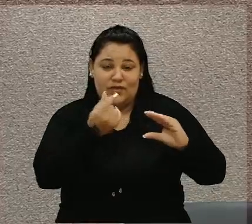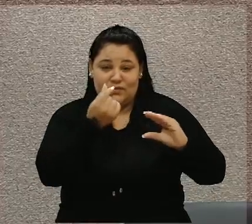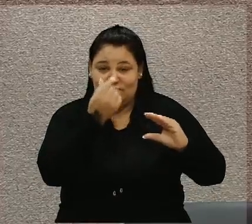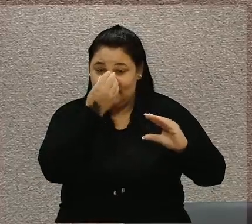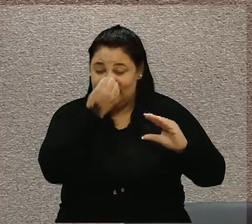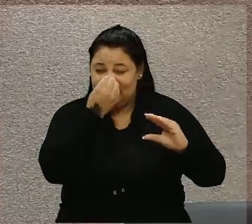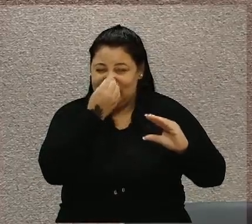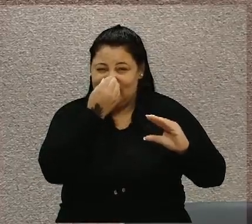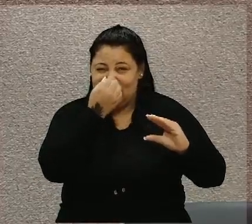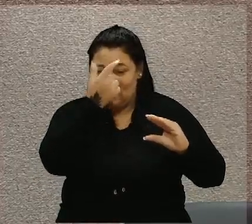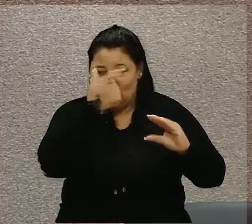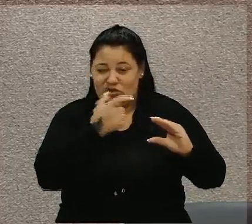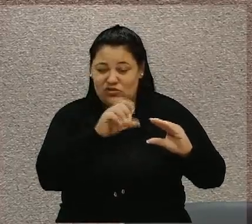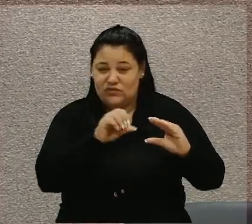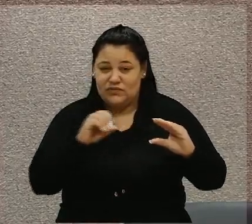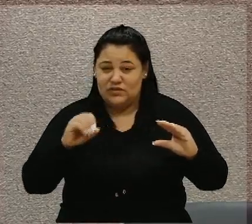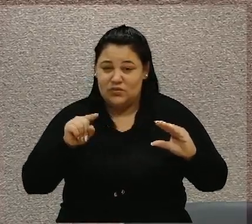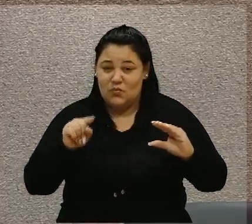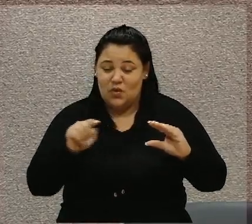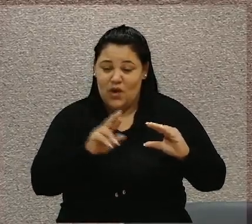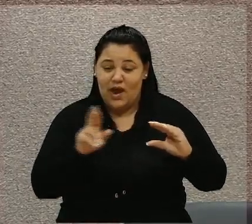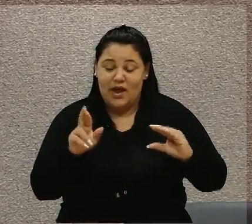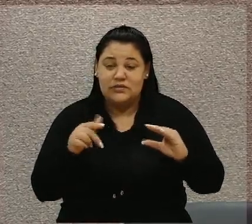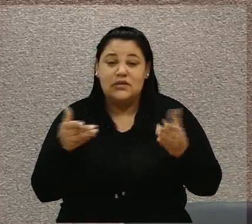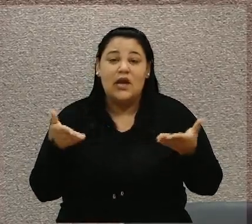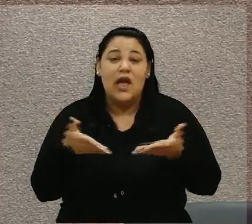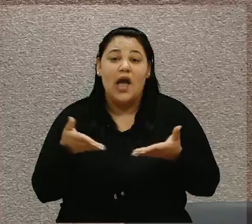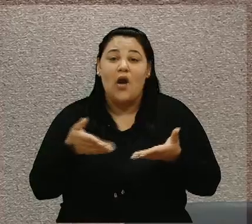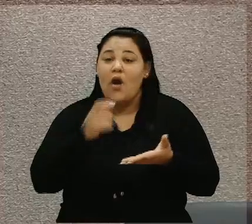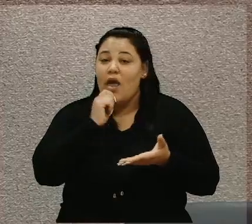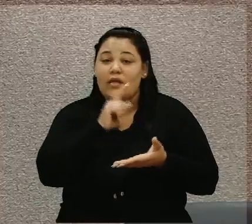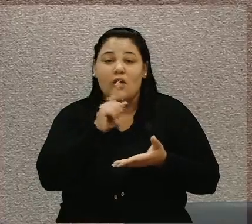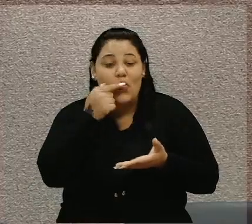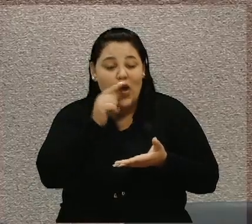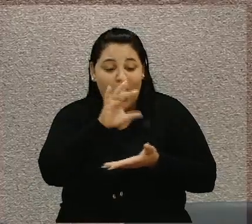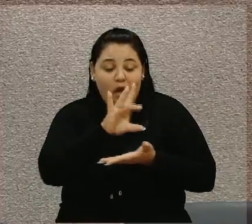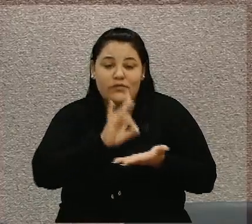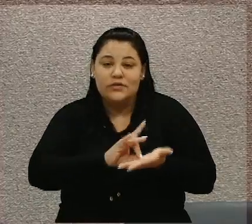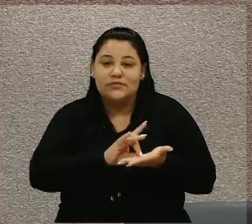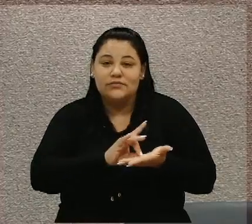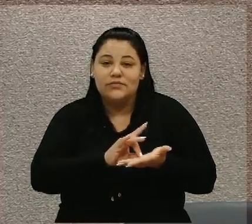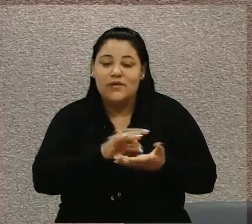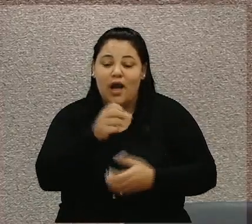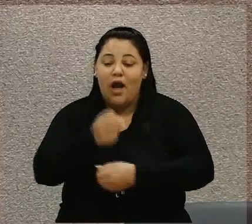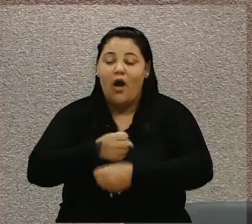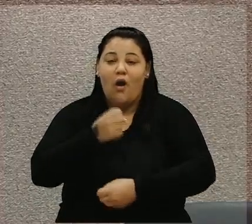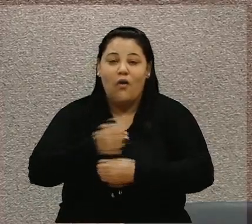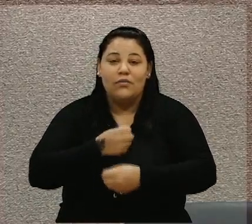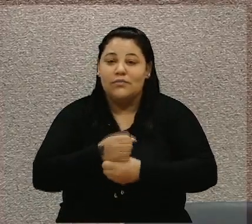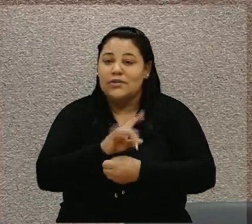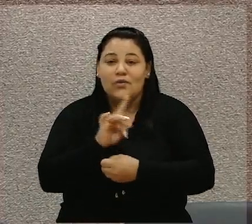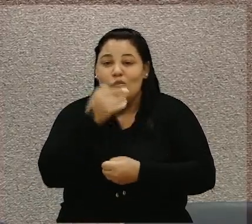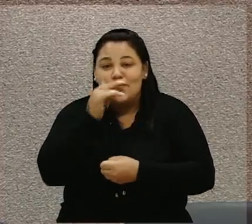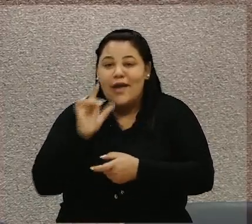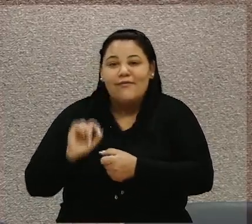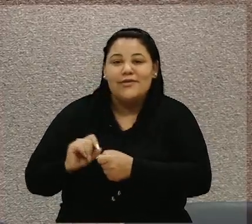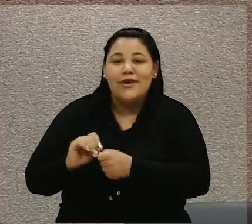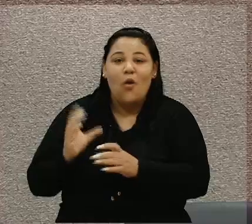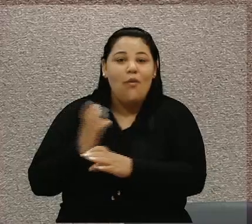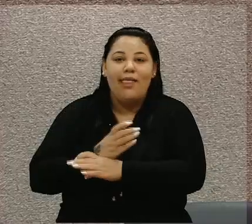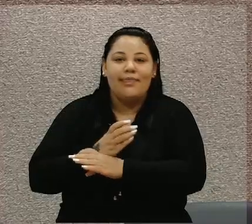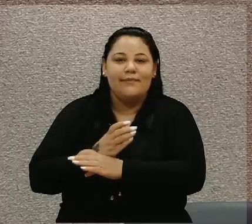mil, e agora, como não foi executado, a obra não consegue ser realizada por